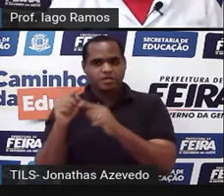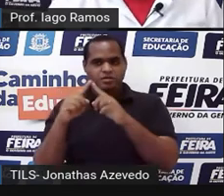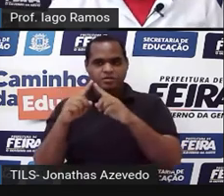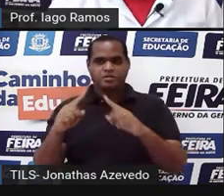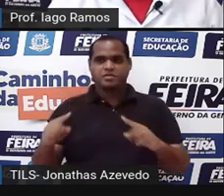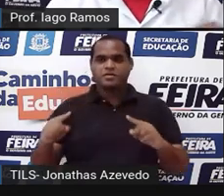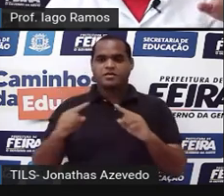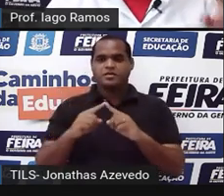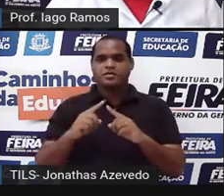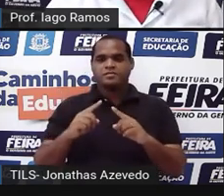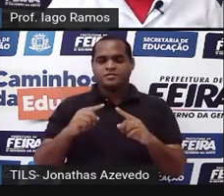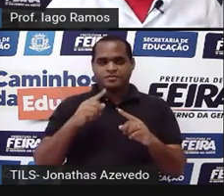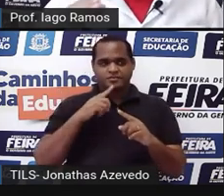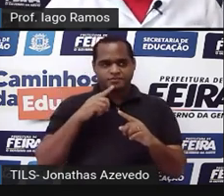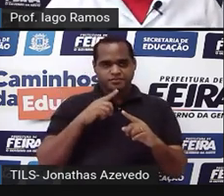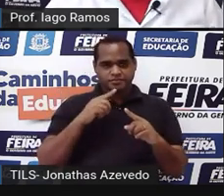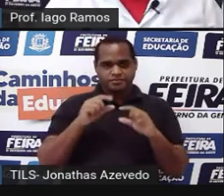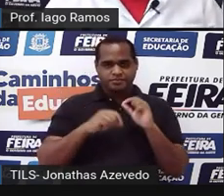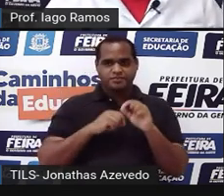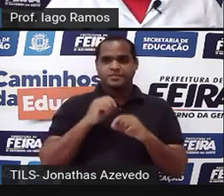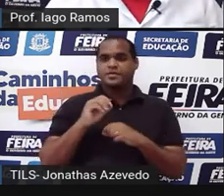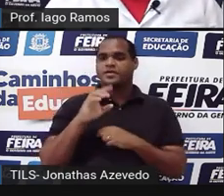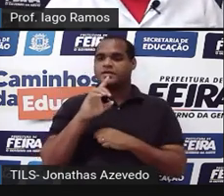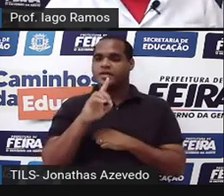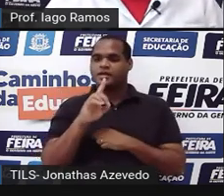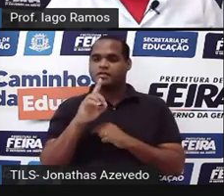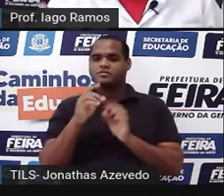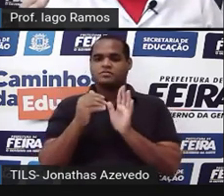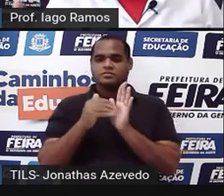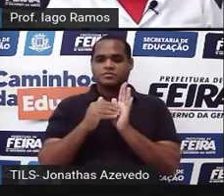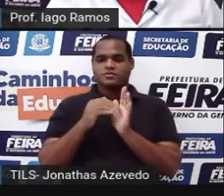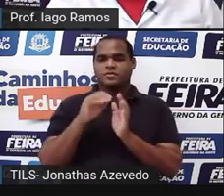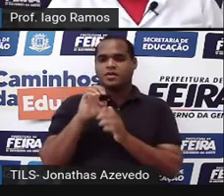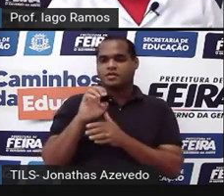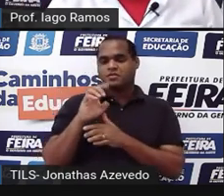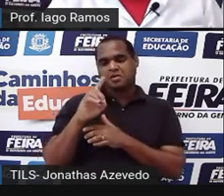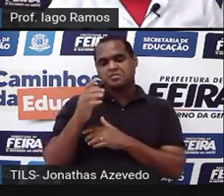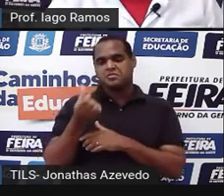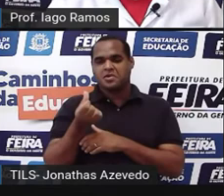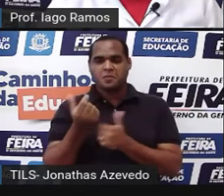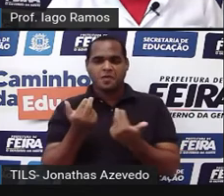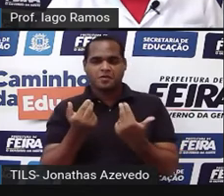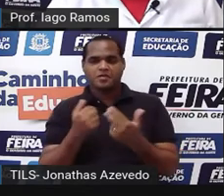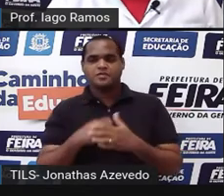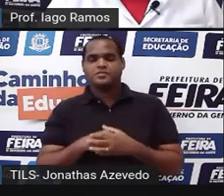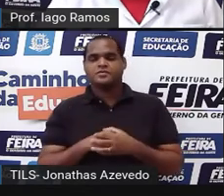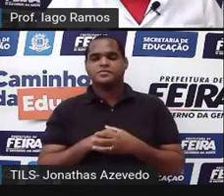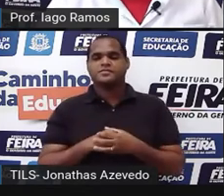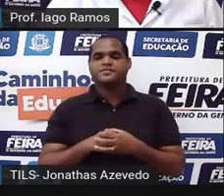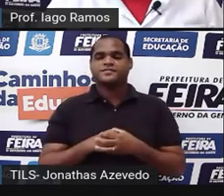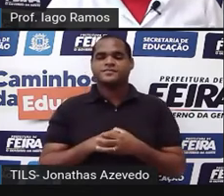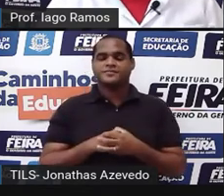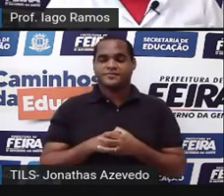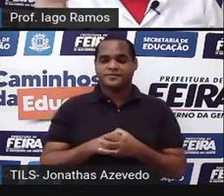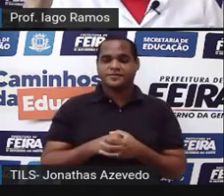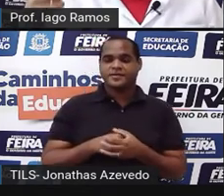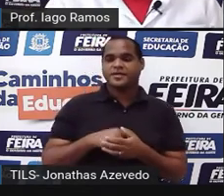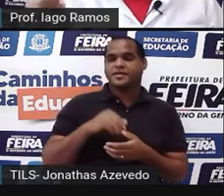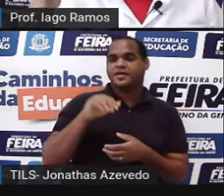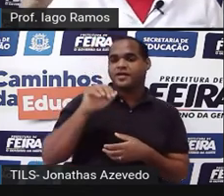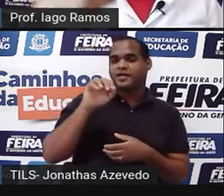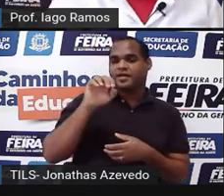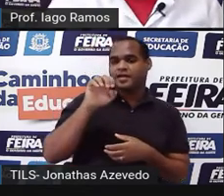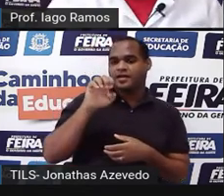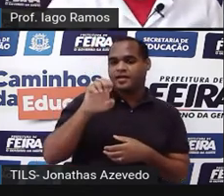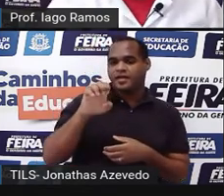maior, de D até E ou de E até D é igual a 6. O lado que vai de E até